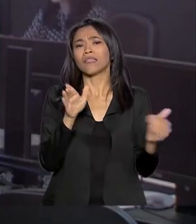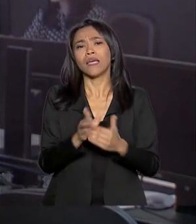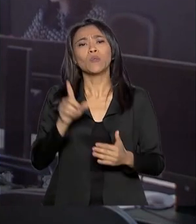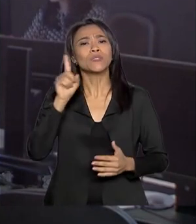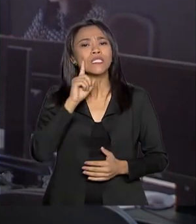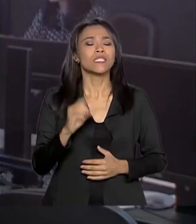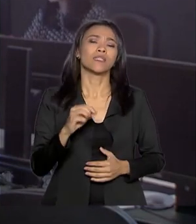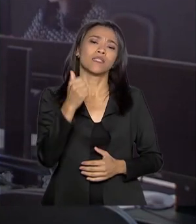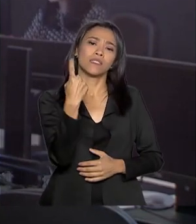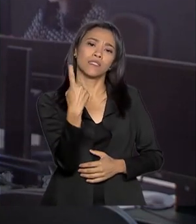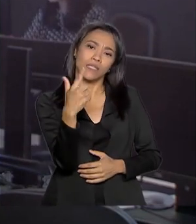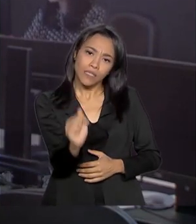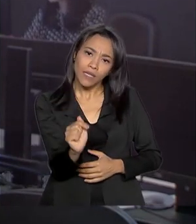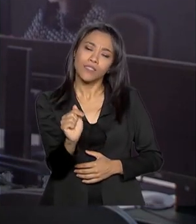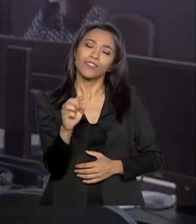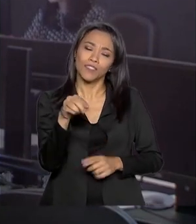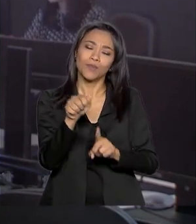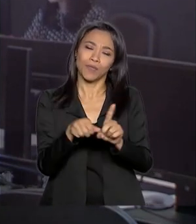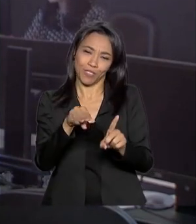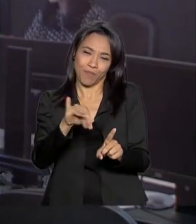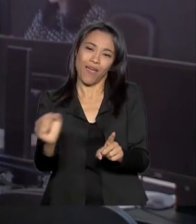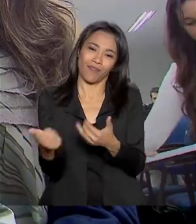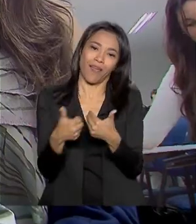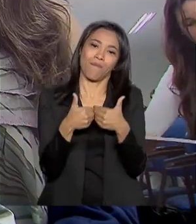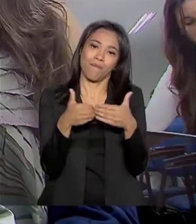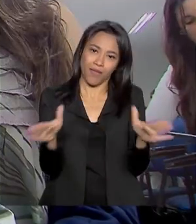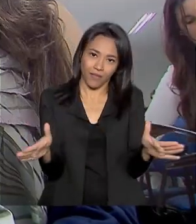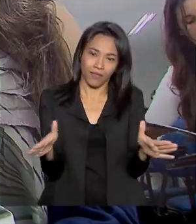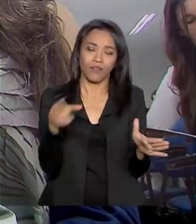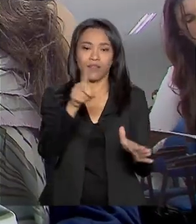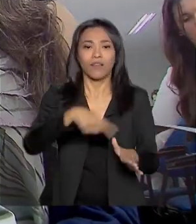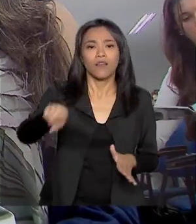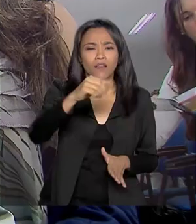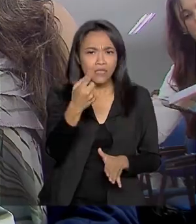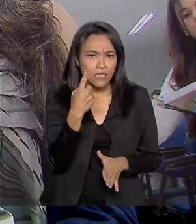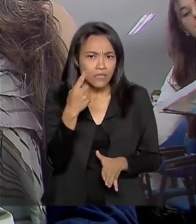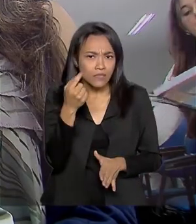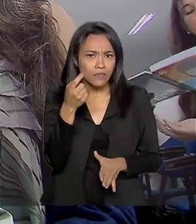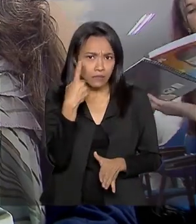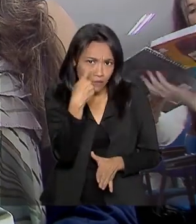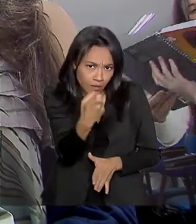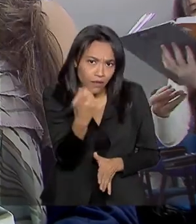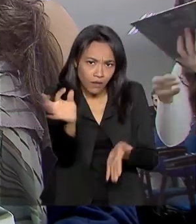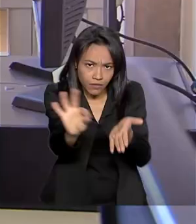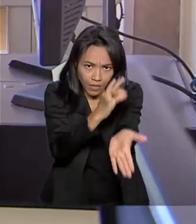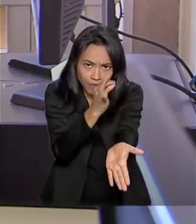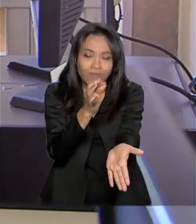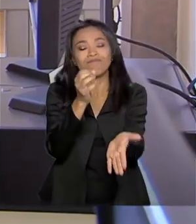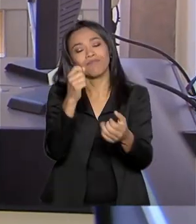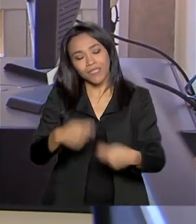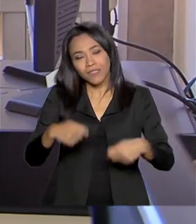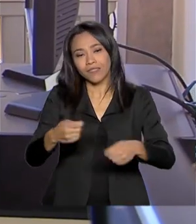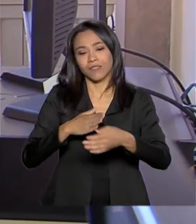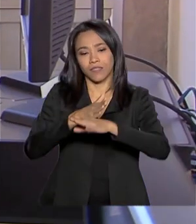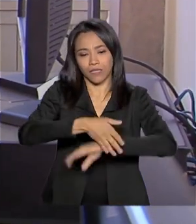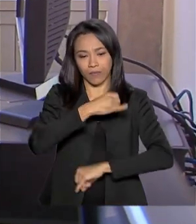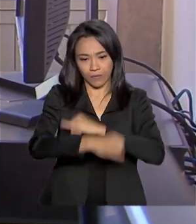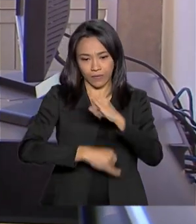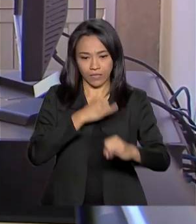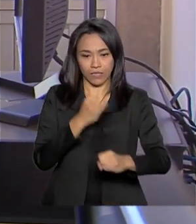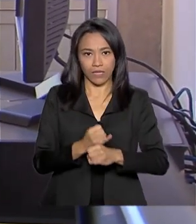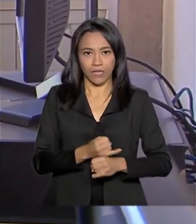17 de maio, pelo horário de Brasília. Os candidatos interessados em fazer o exame devem acessar o site enem